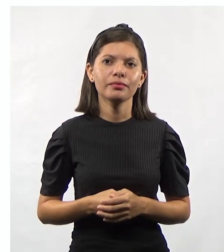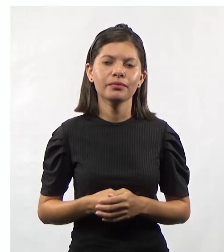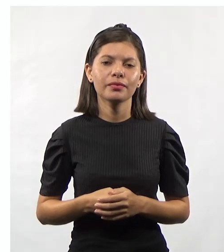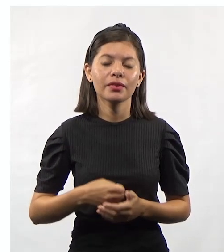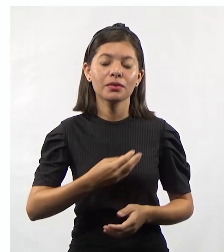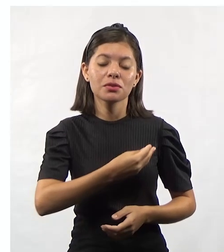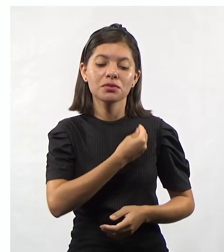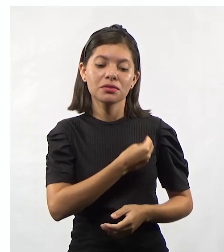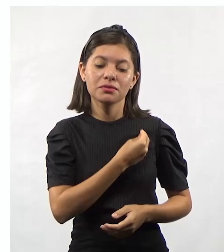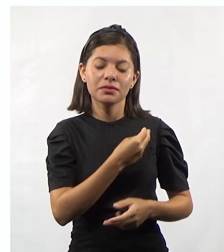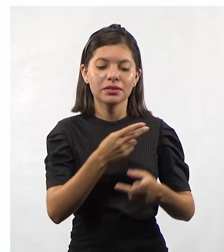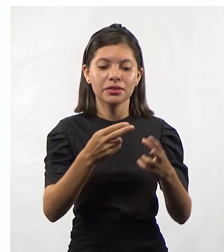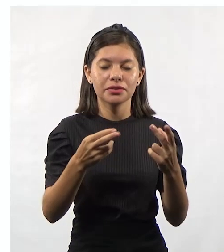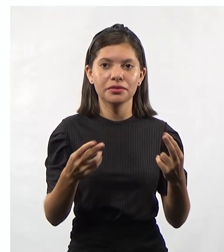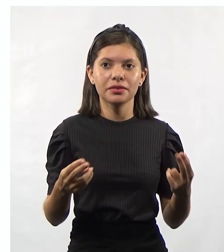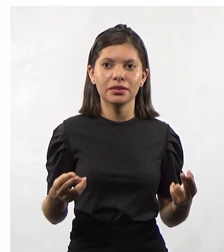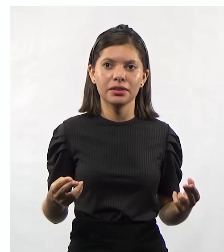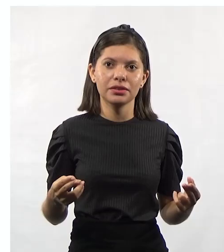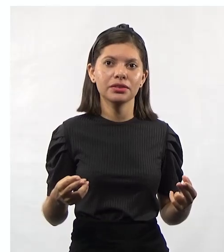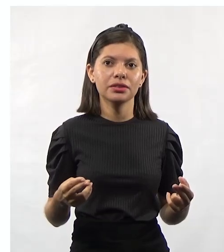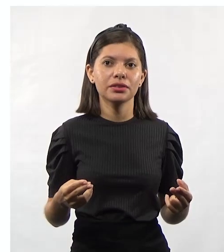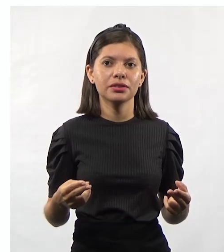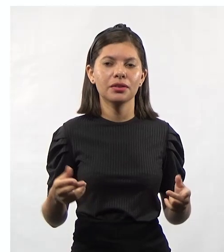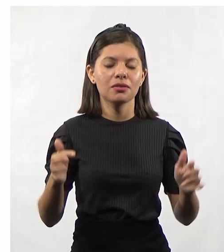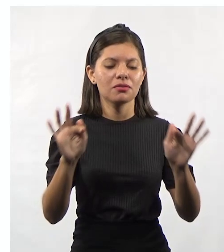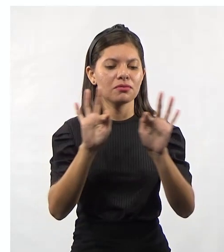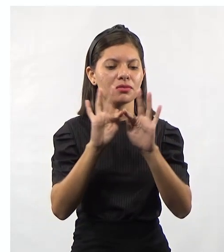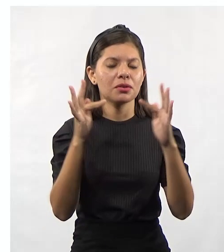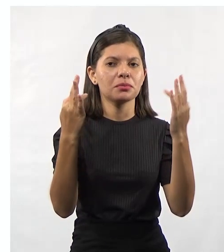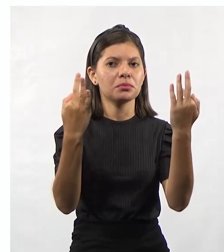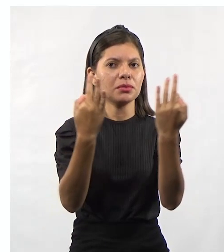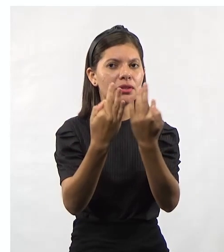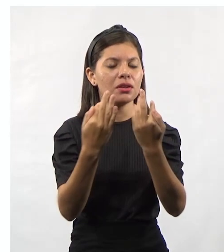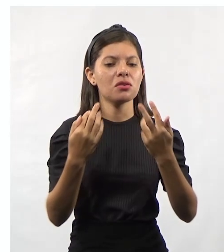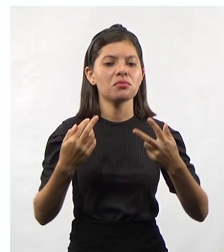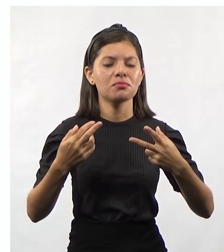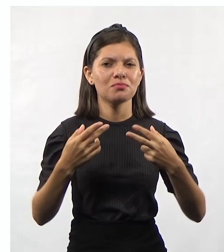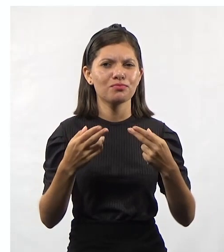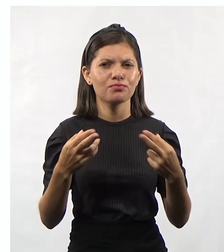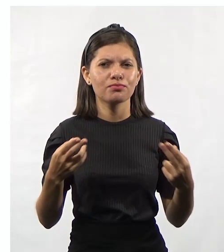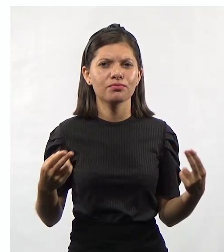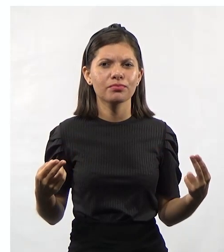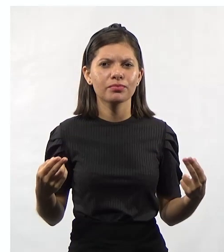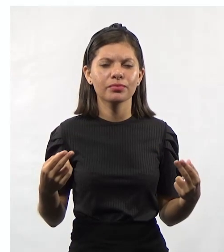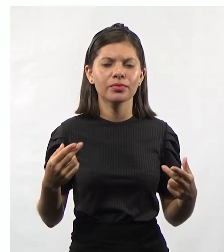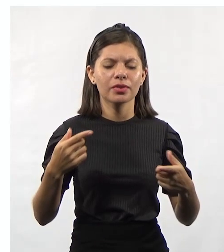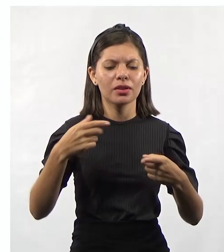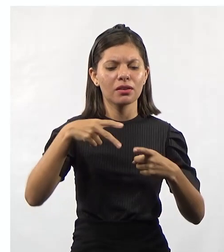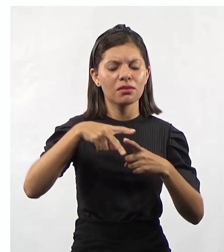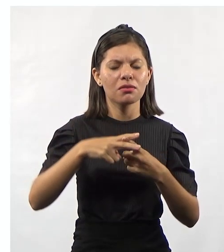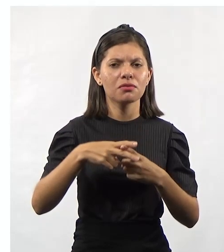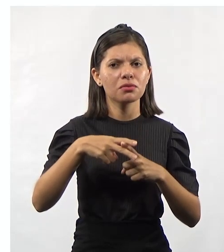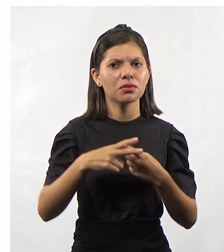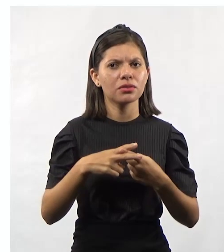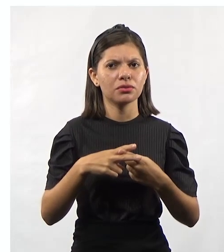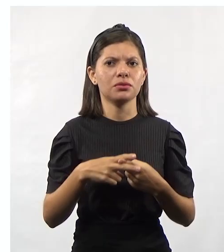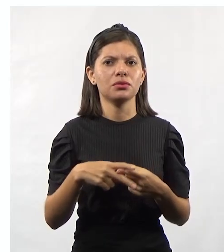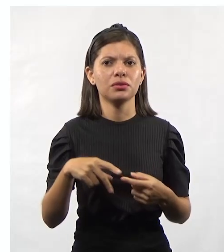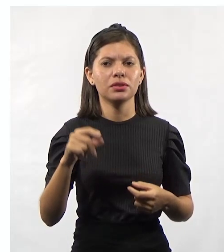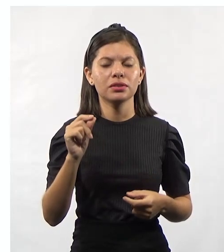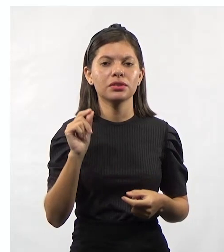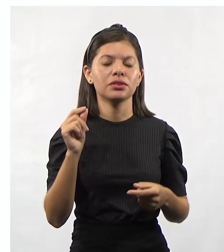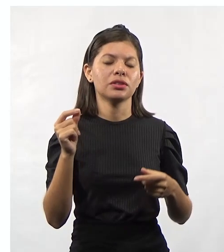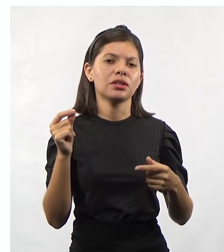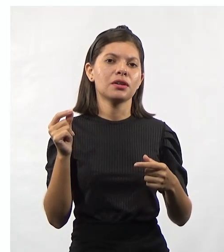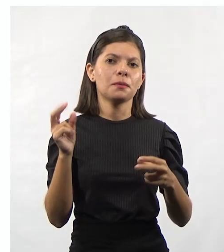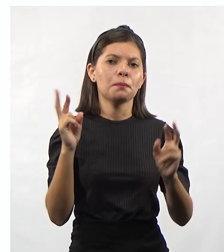as suas distintas trajetórias de vida, inserções em famílias com uma multiplicidade de configurações